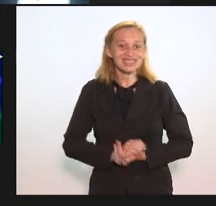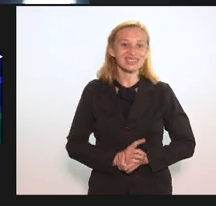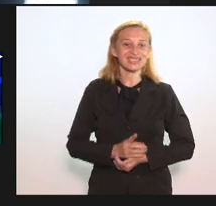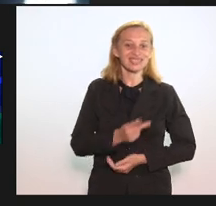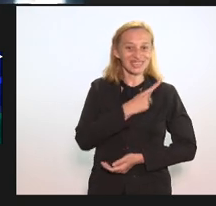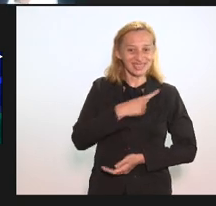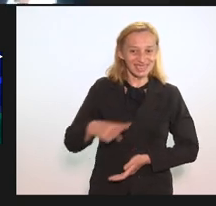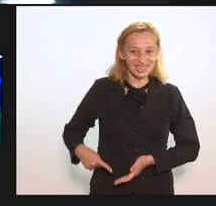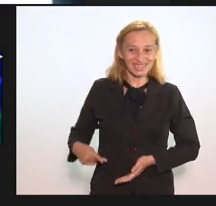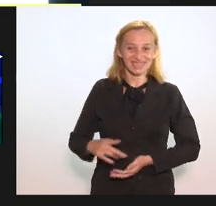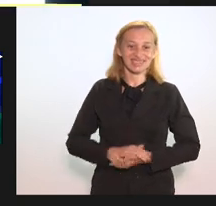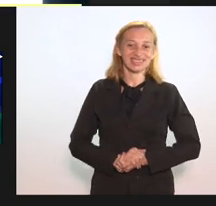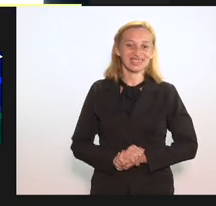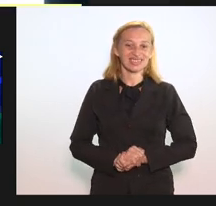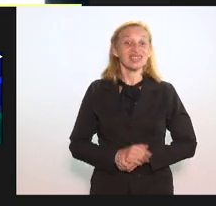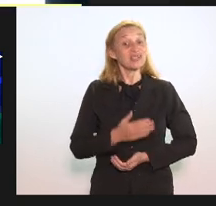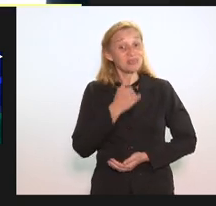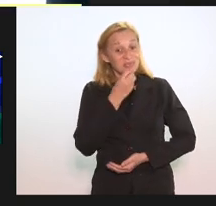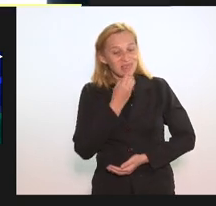Olá